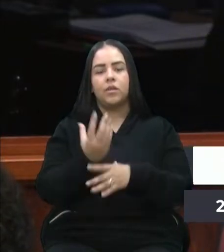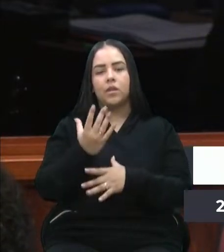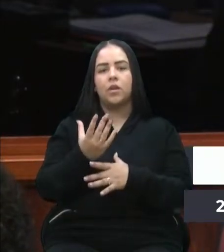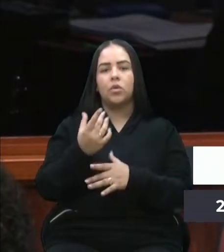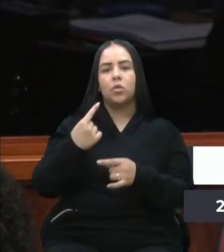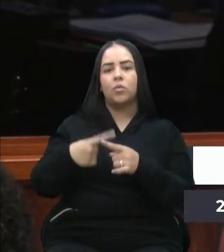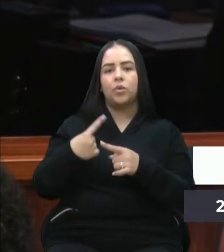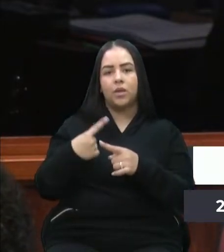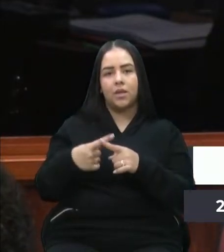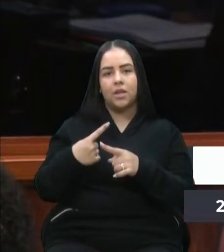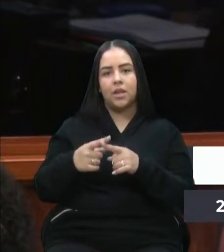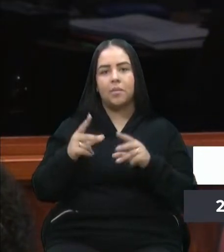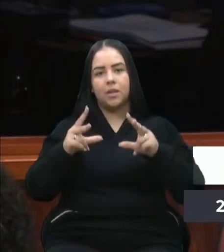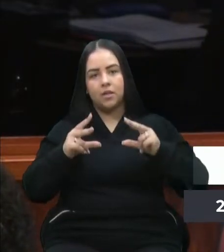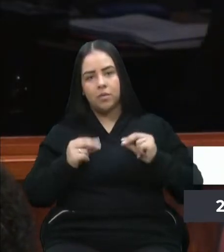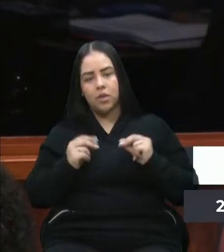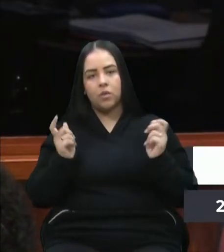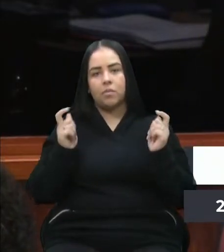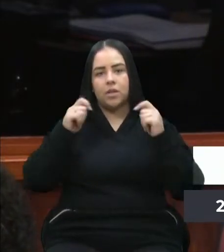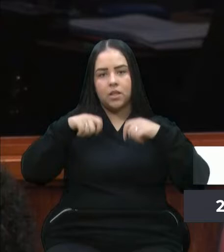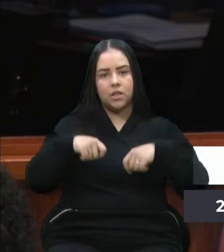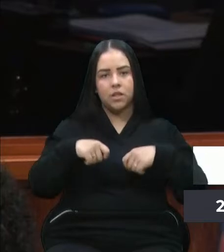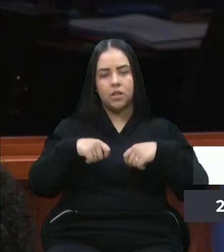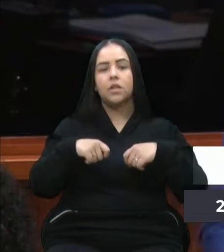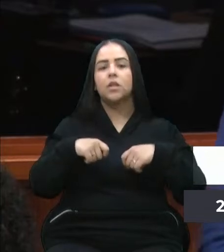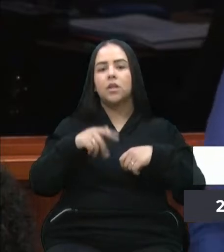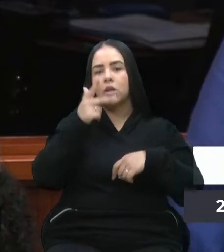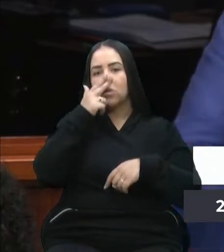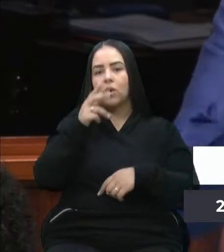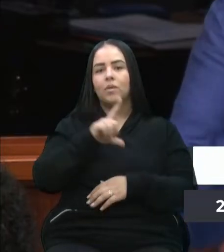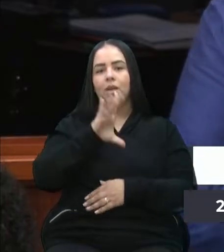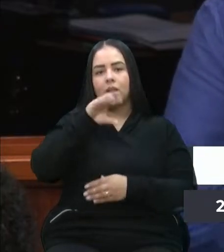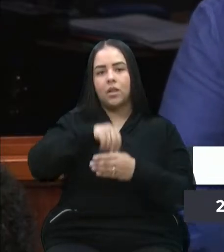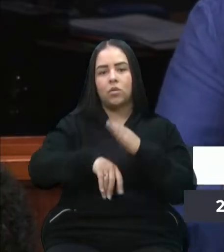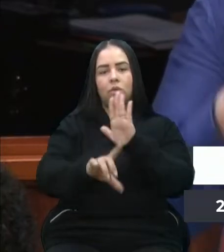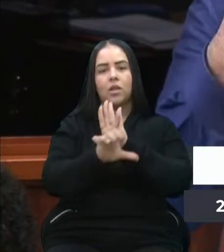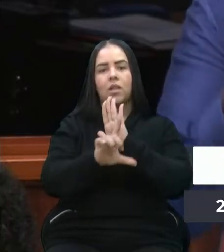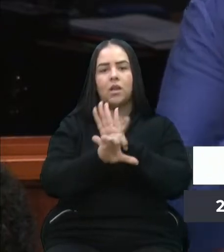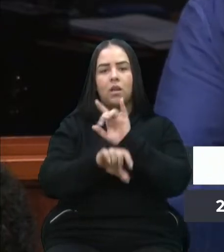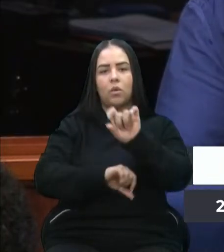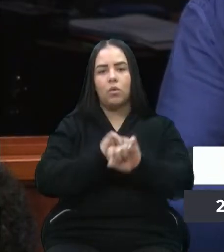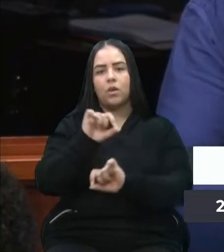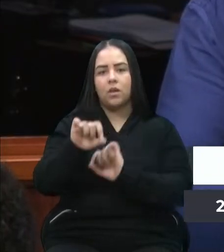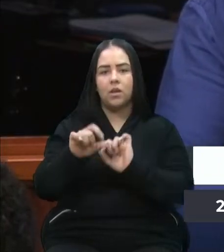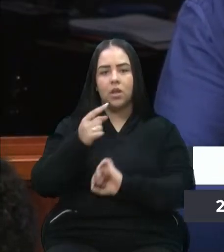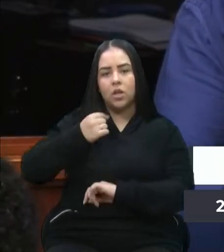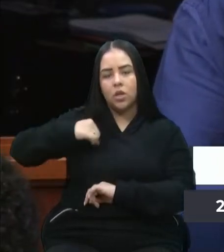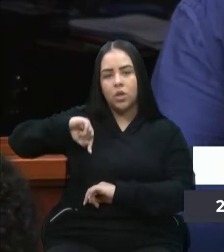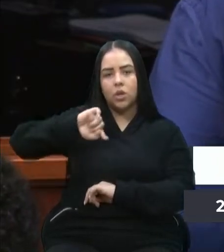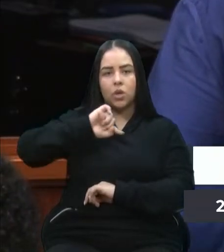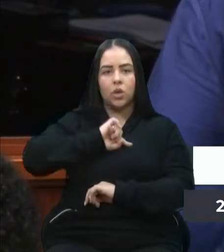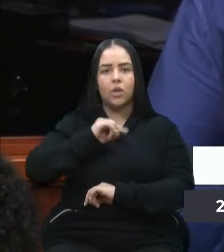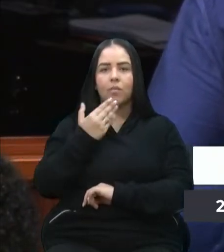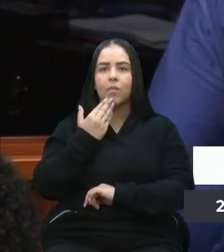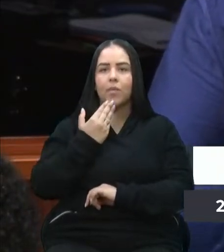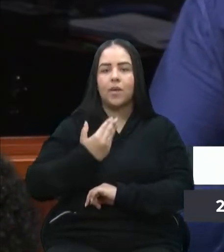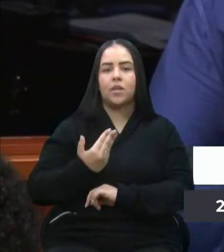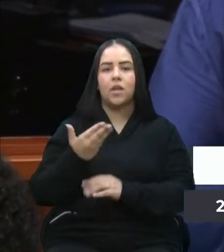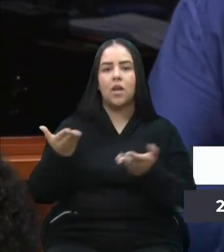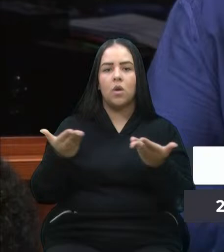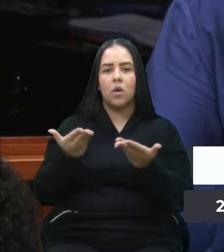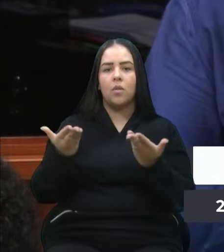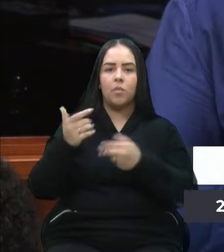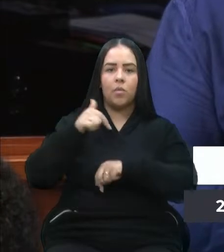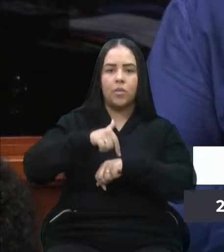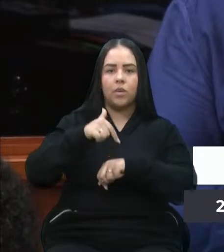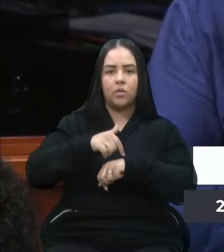de mérito e competência, como a lei preconiza. Então, é nesse sentido que nós solicitamos, no momento